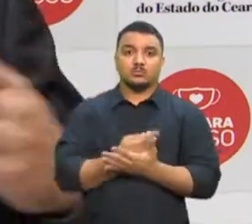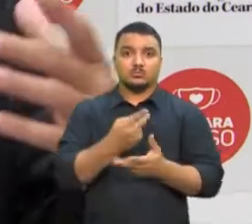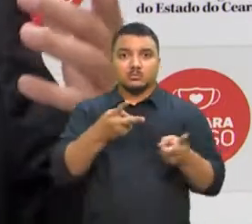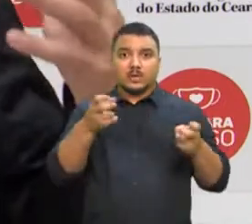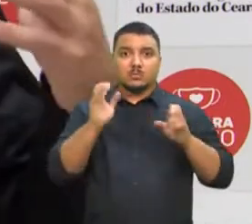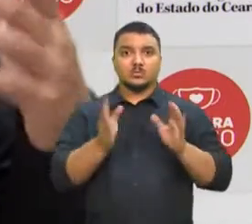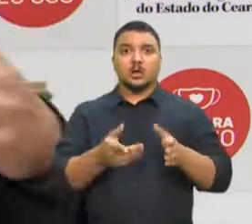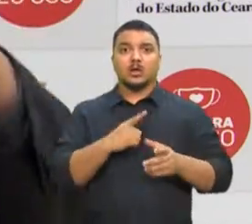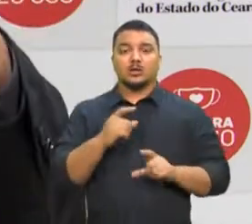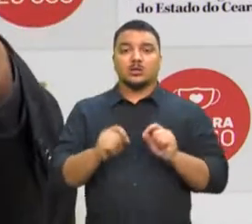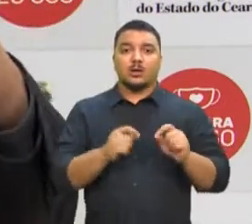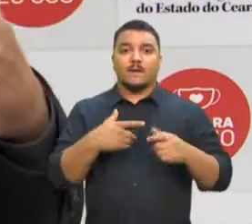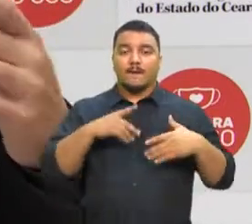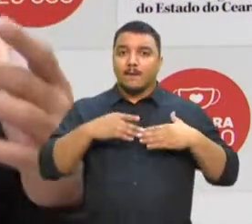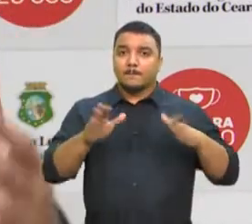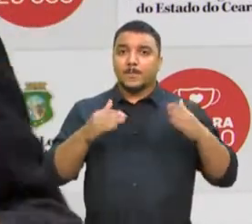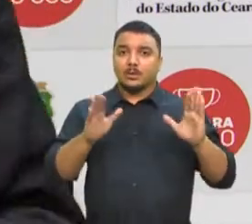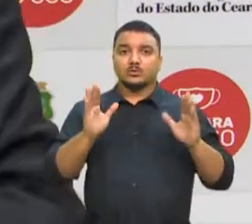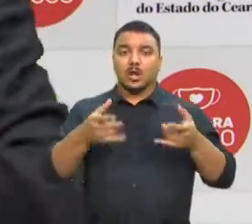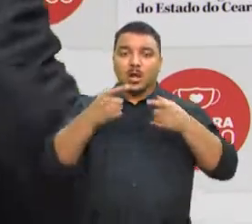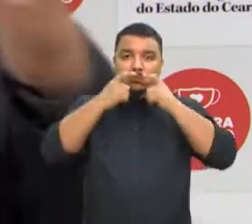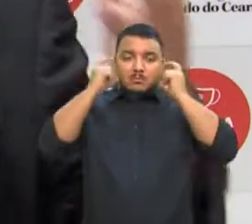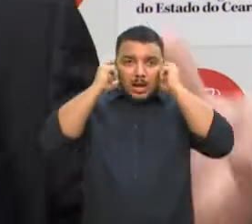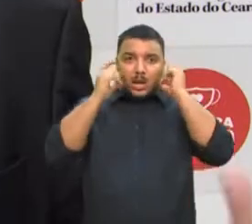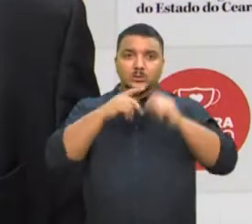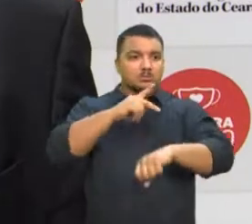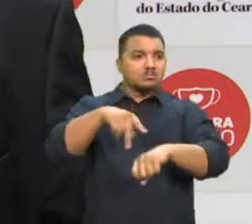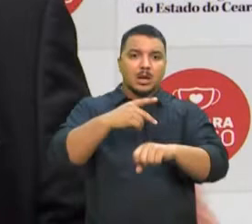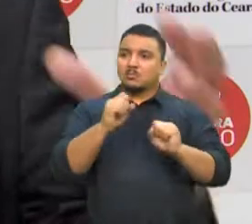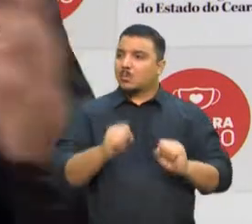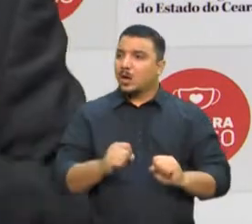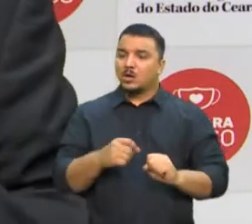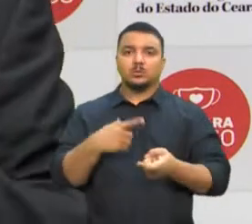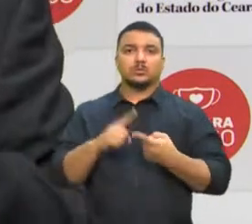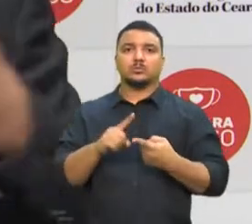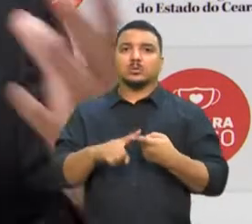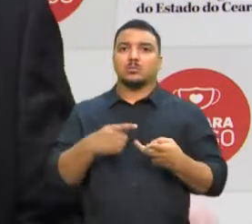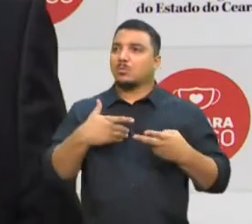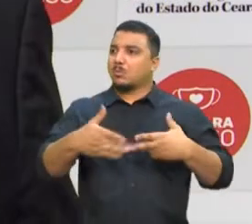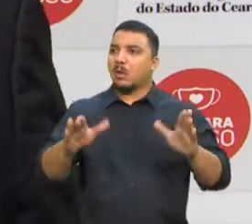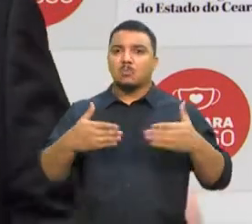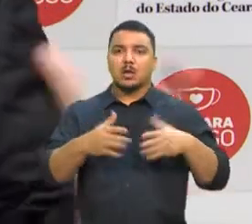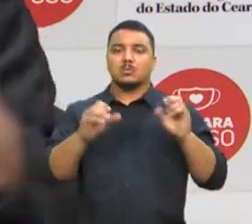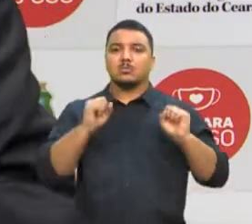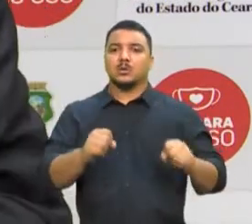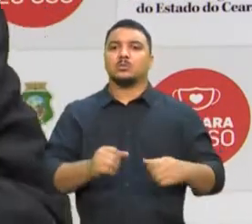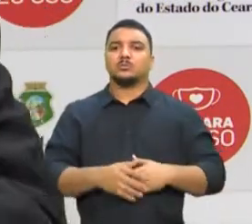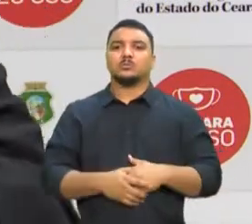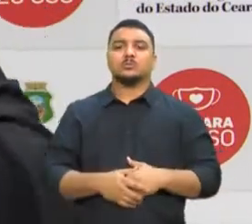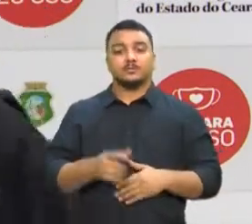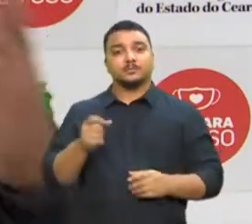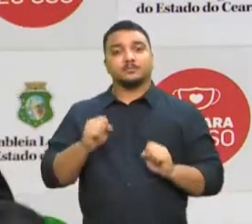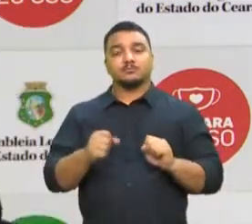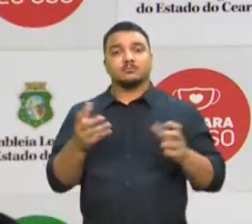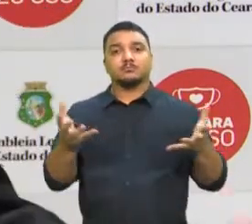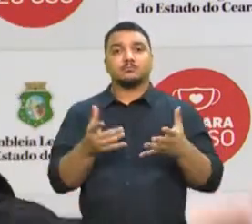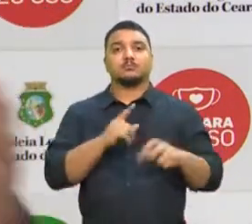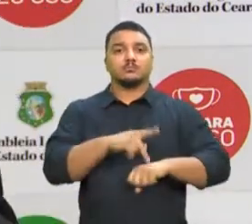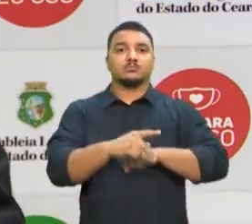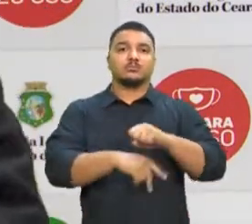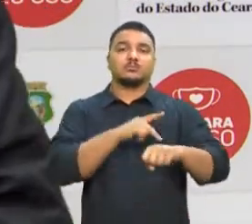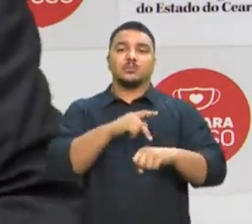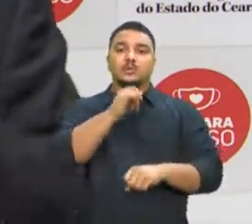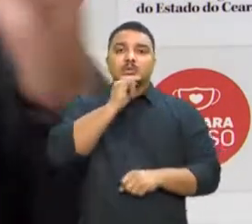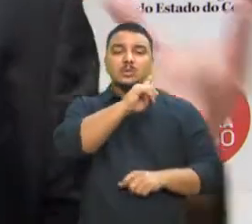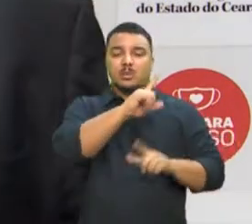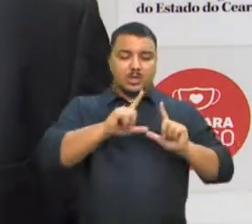liberando sem máscara em parques, sem máscara em ambientes abertos. A gente vê a situação hoje de países como Israel, né,